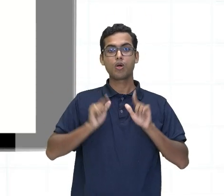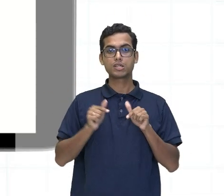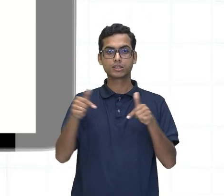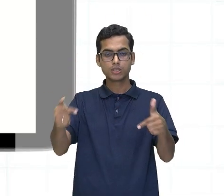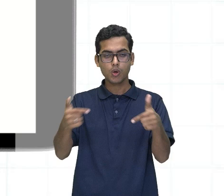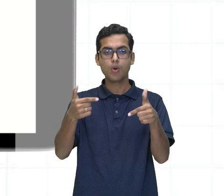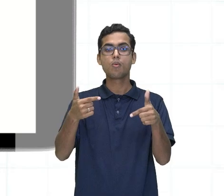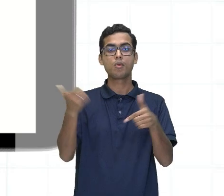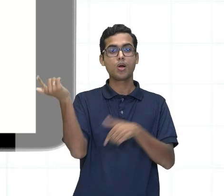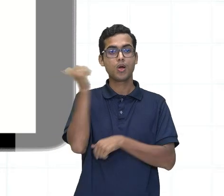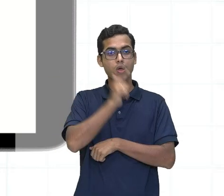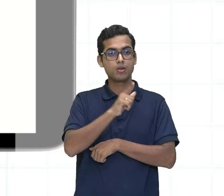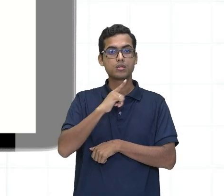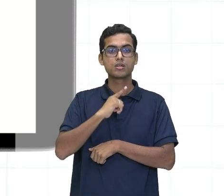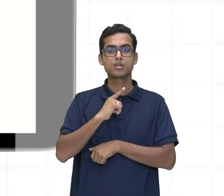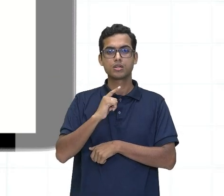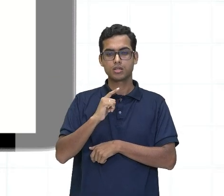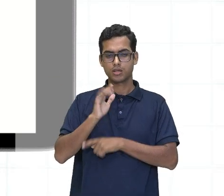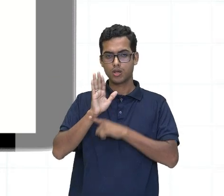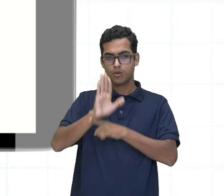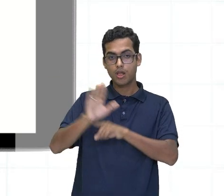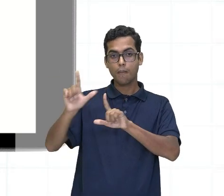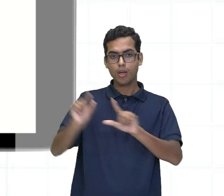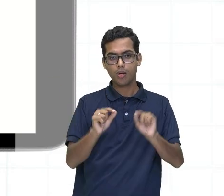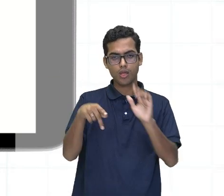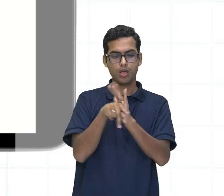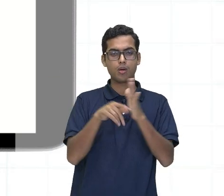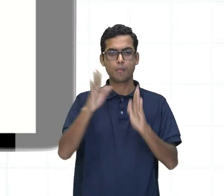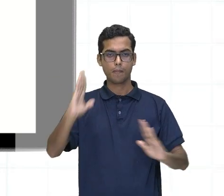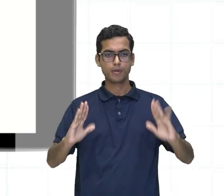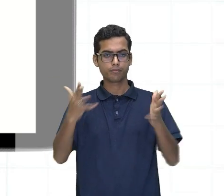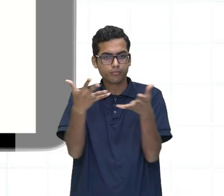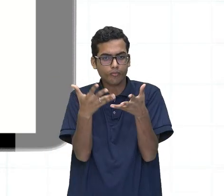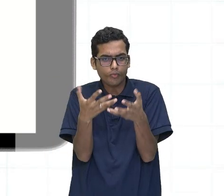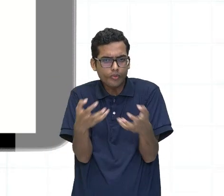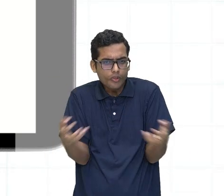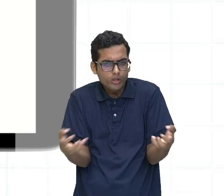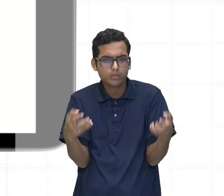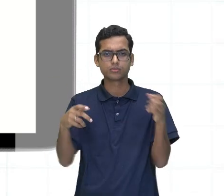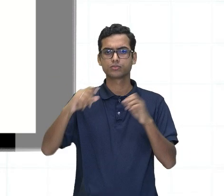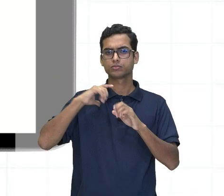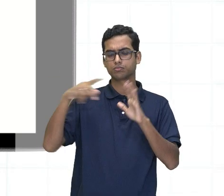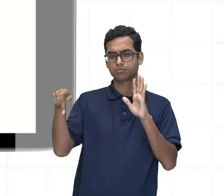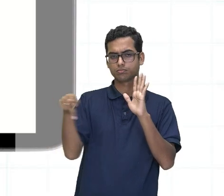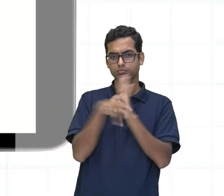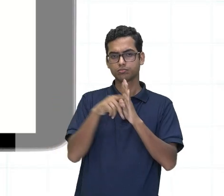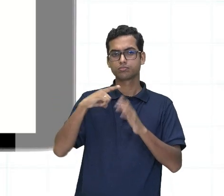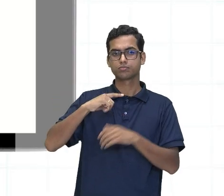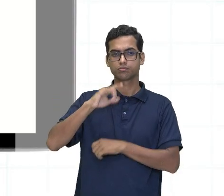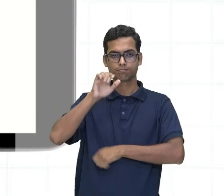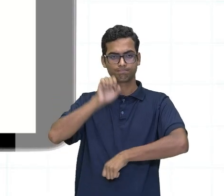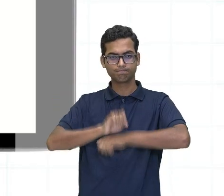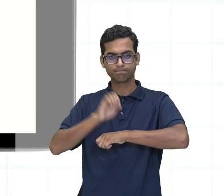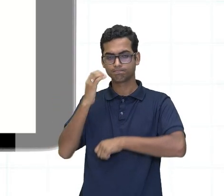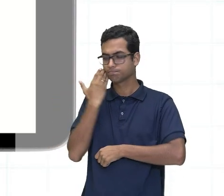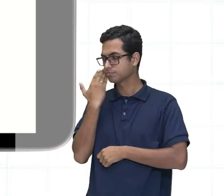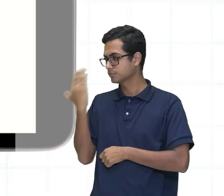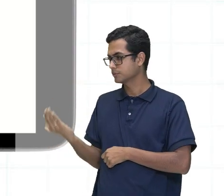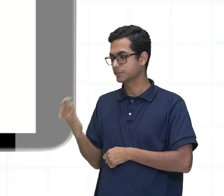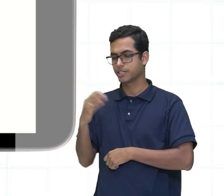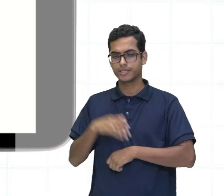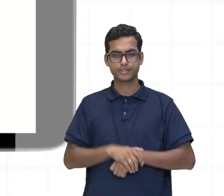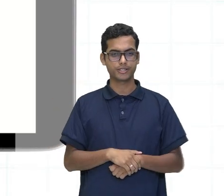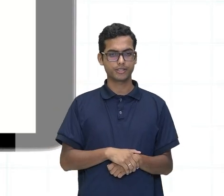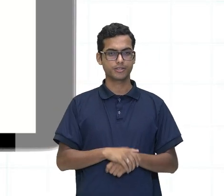que o fato é o quê? É a estiagem. Lembram lá que a opinião é sobre um fato? Então o fato ela é